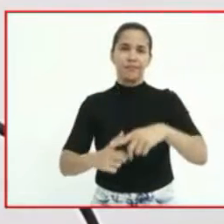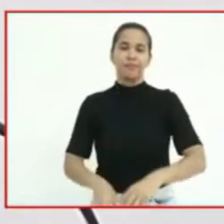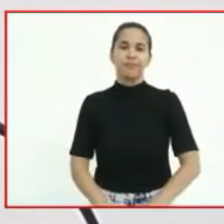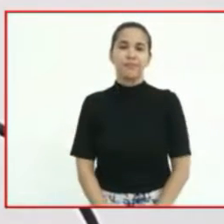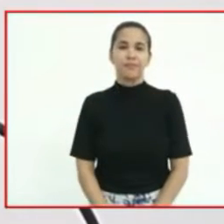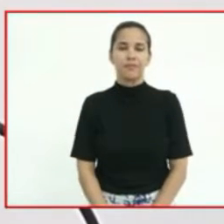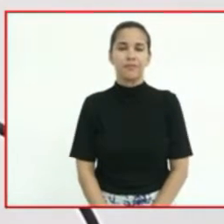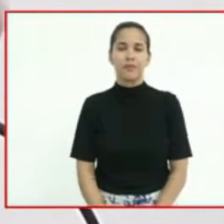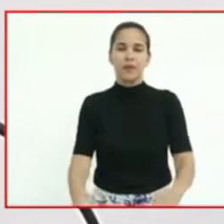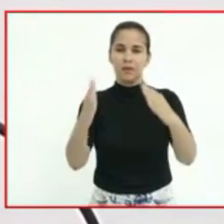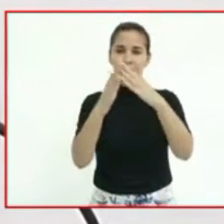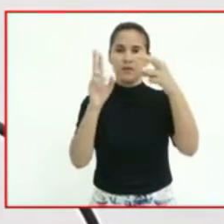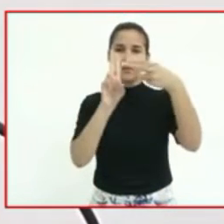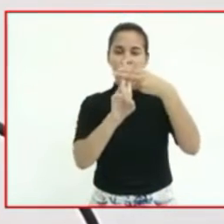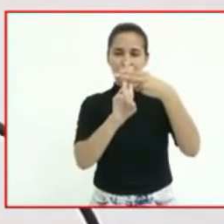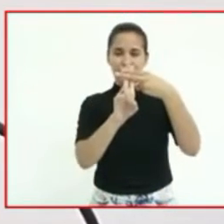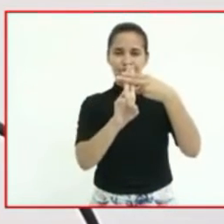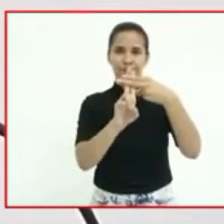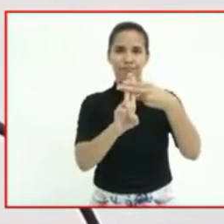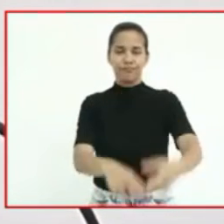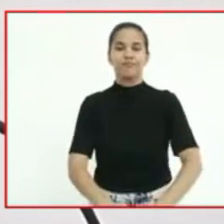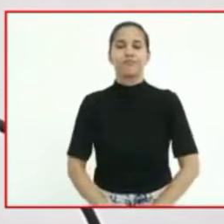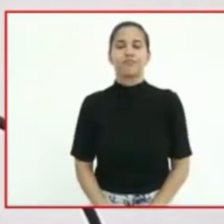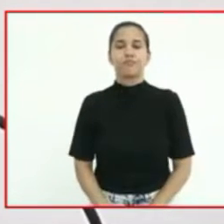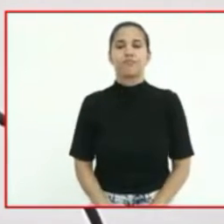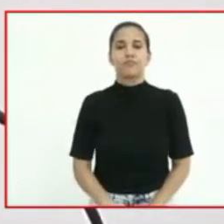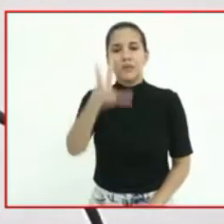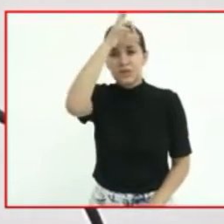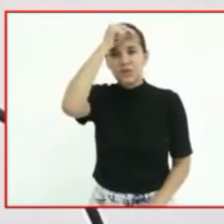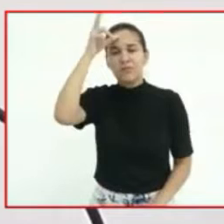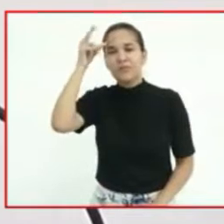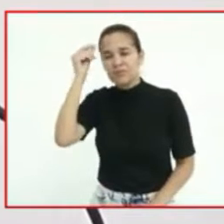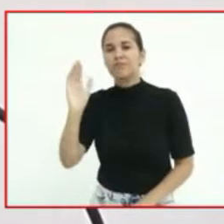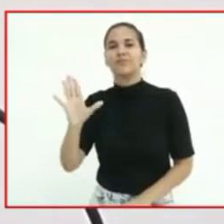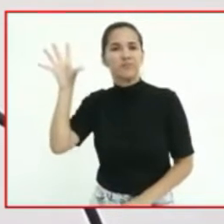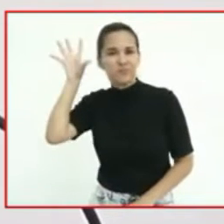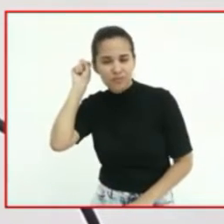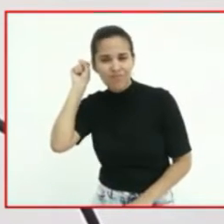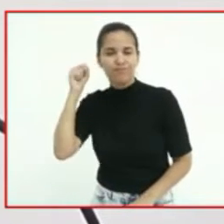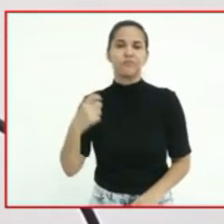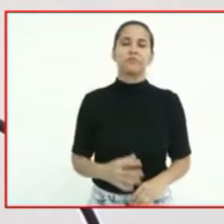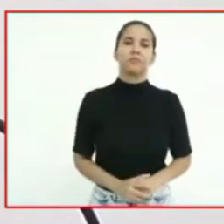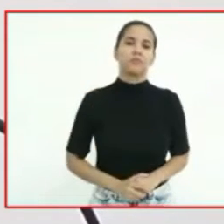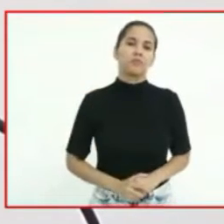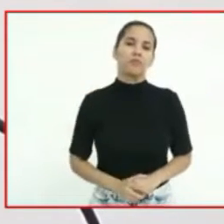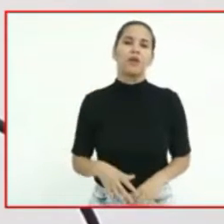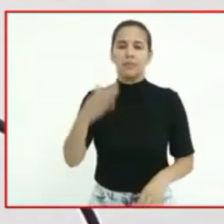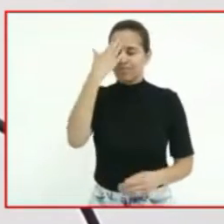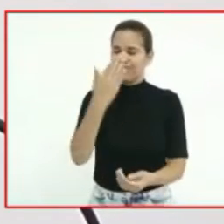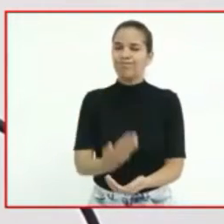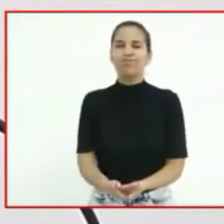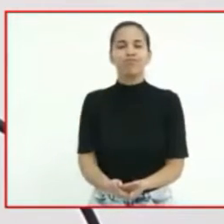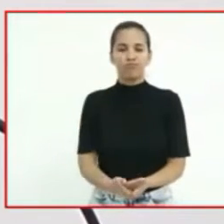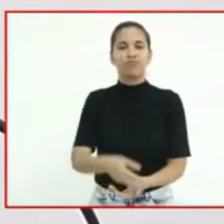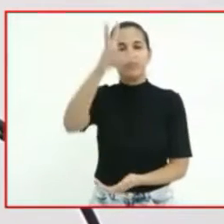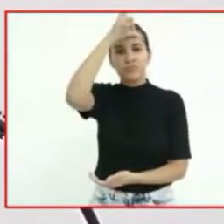Porque ela não veio para fazer o bem. Isso aí eu levei para o prefeito. E tenho certeza que ele vai atender. Porque eu ainda acredito na administração do prefeito Akira. Eu